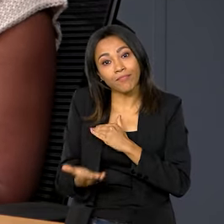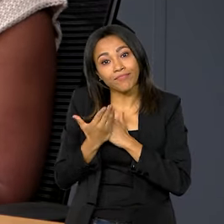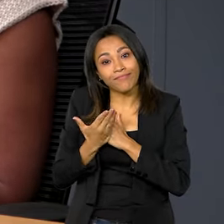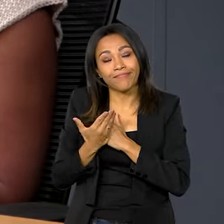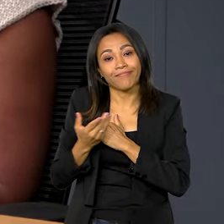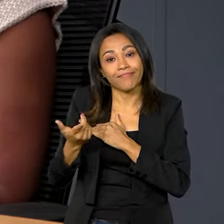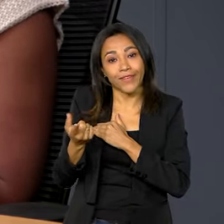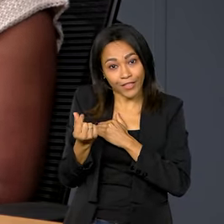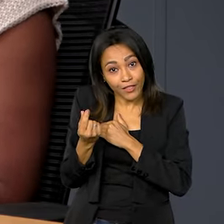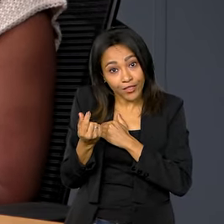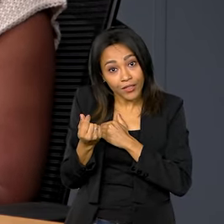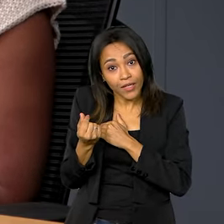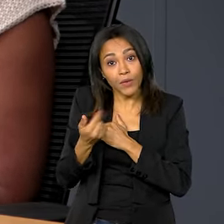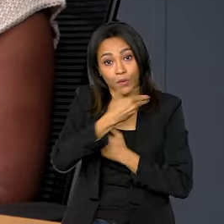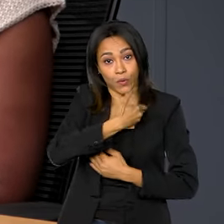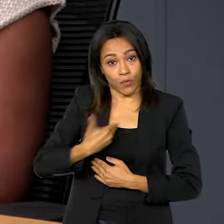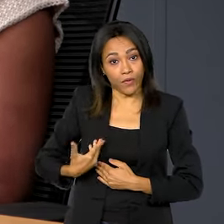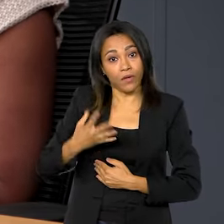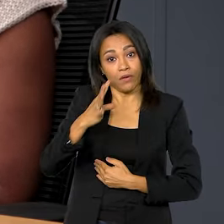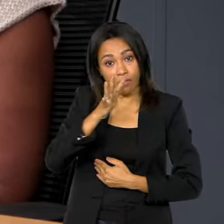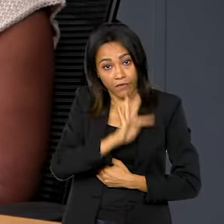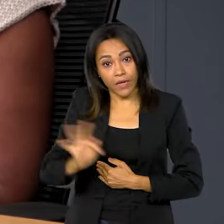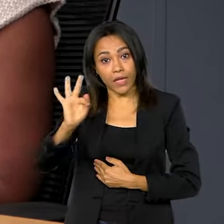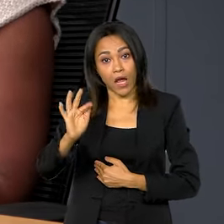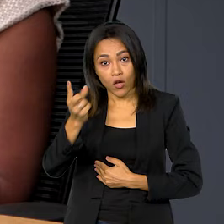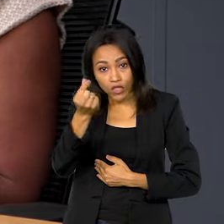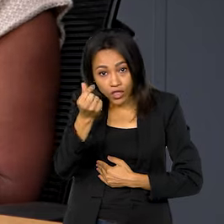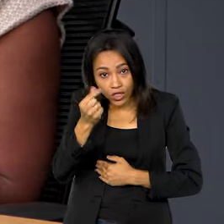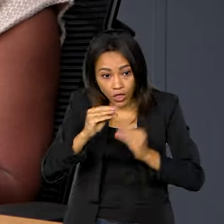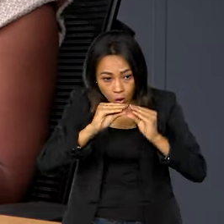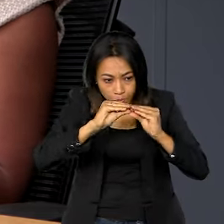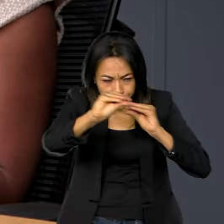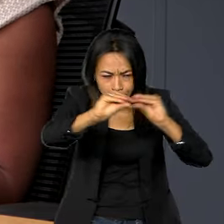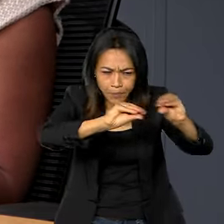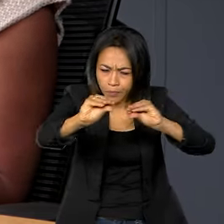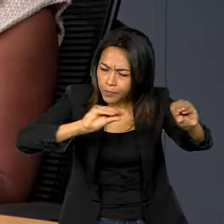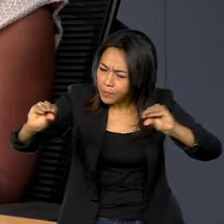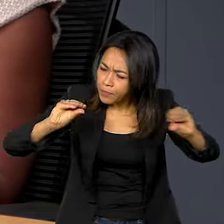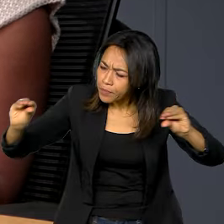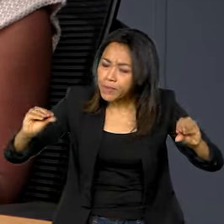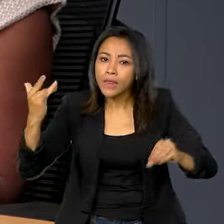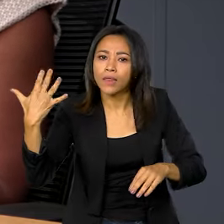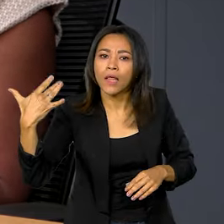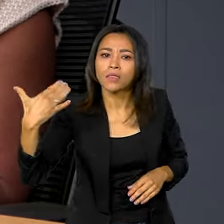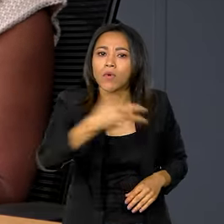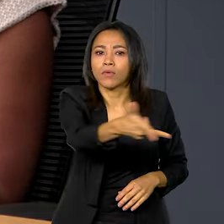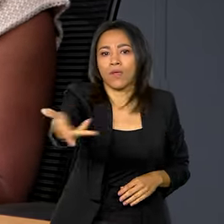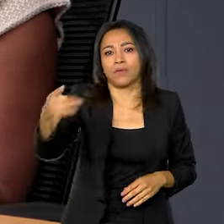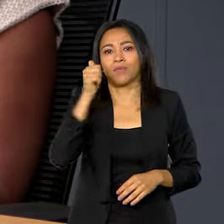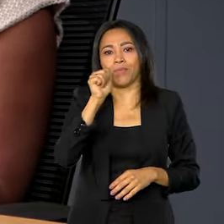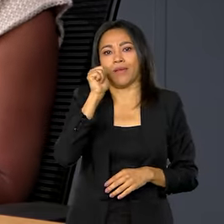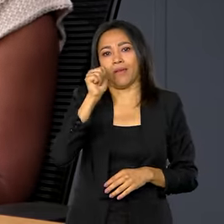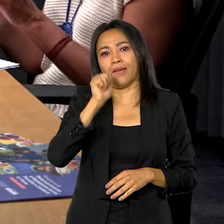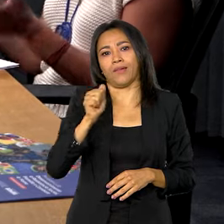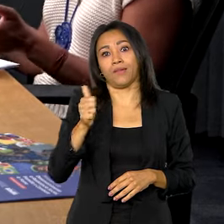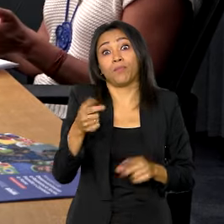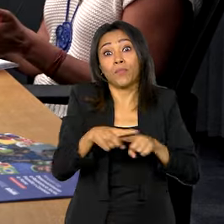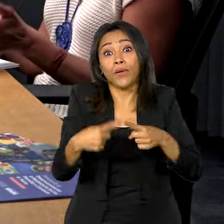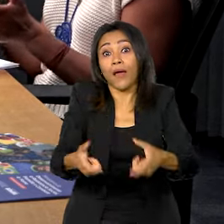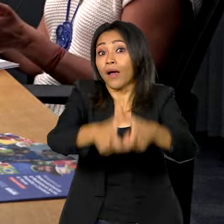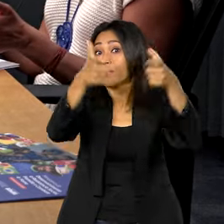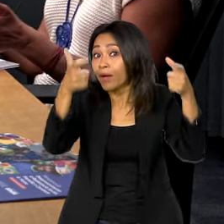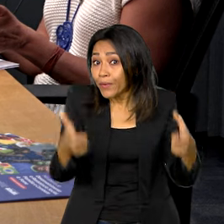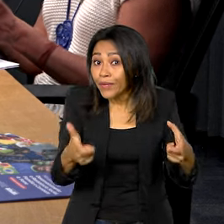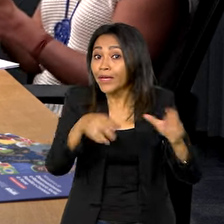benefício é esse recurso que o governo federal faz com que chegue na mão dessas mulheres principalmente porque a grande